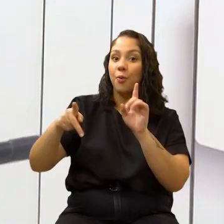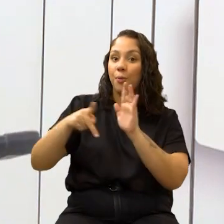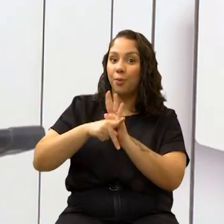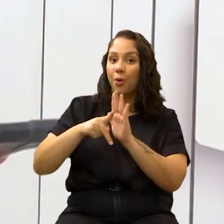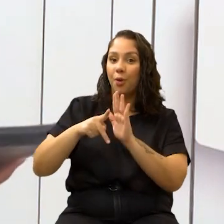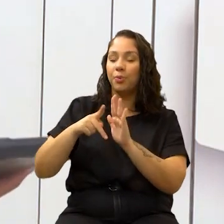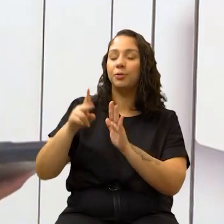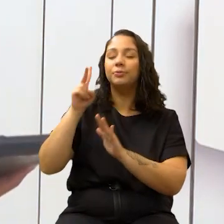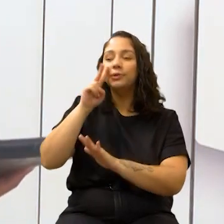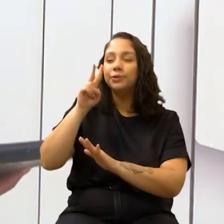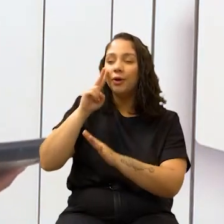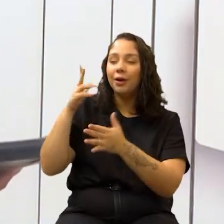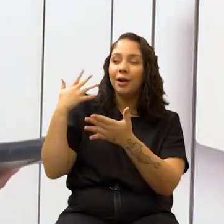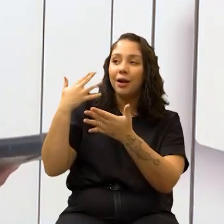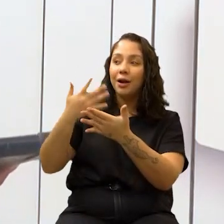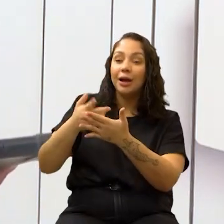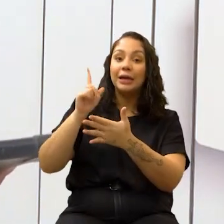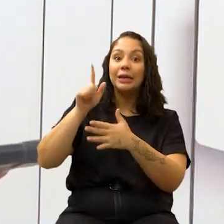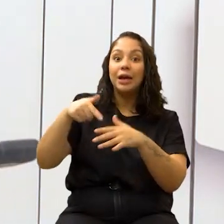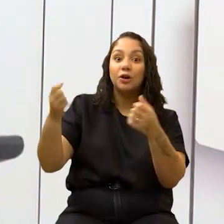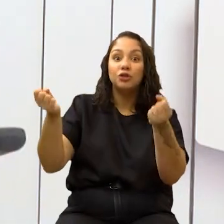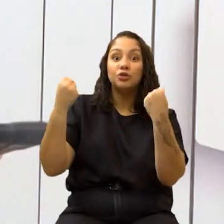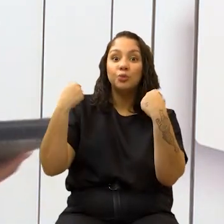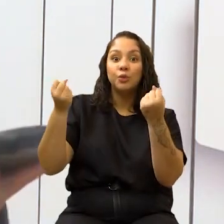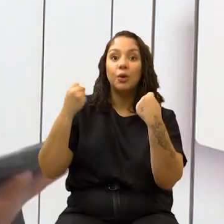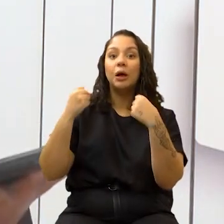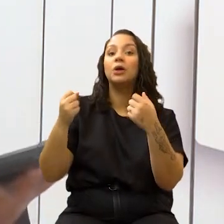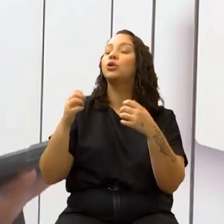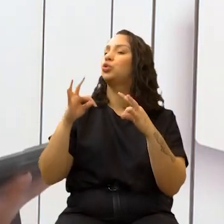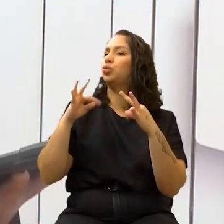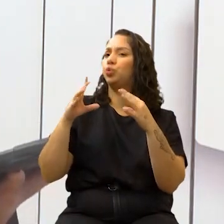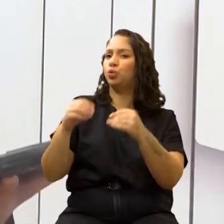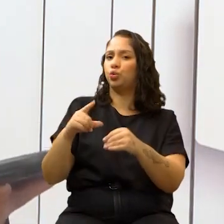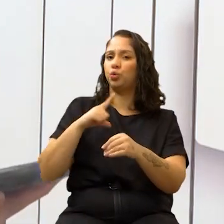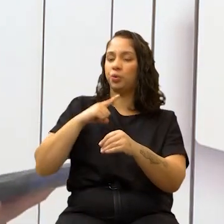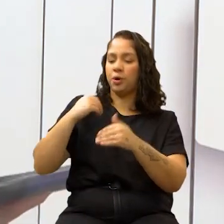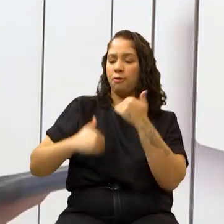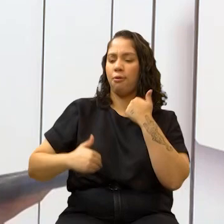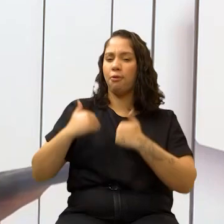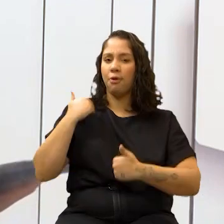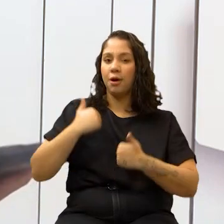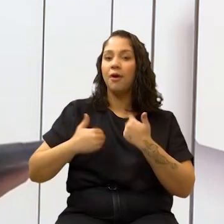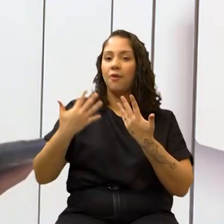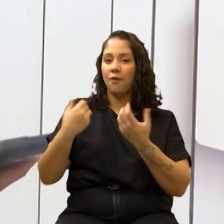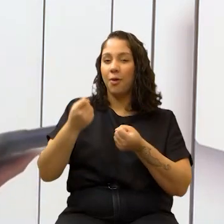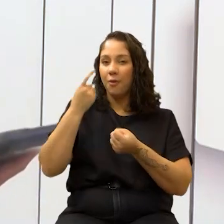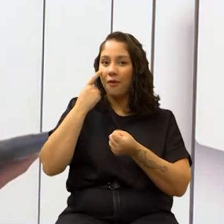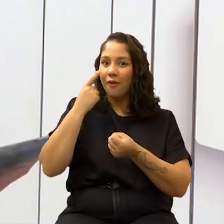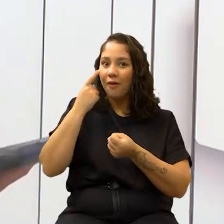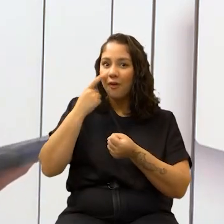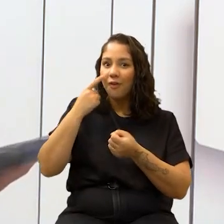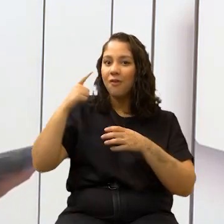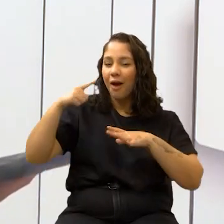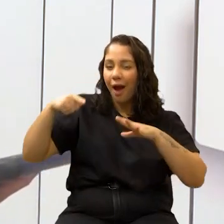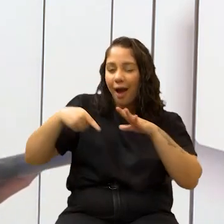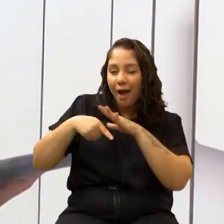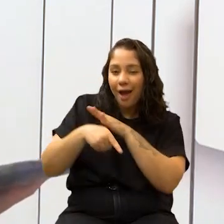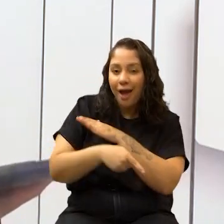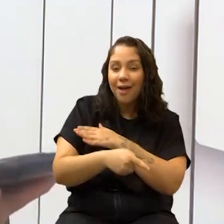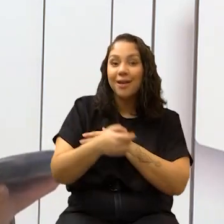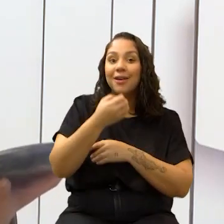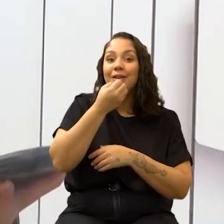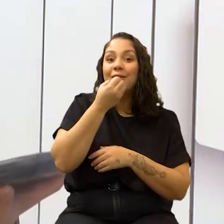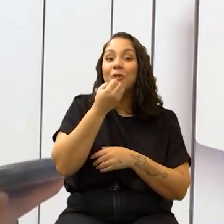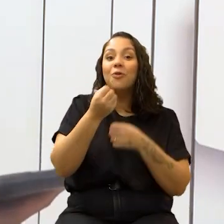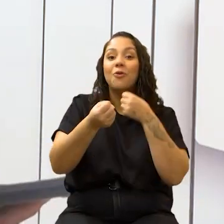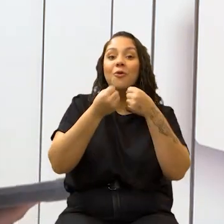registros arqueológicos e considerado um dos exercícios físicos mais completos. Que tal dar um mergulho nessa reportagem